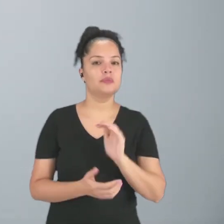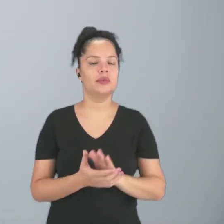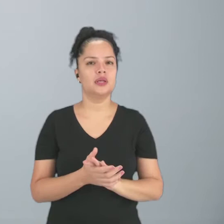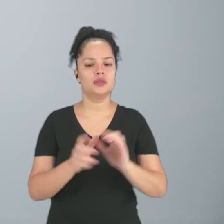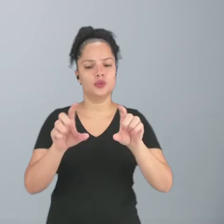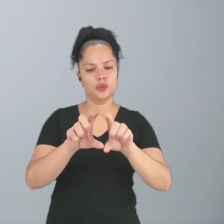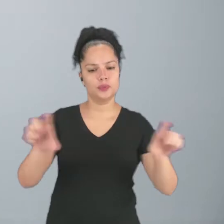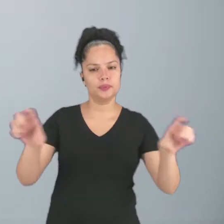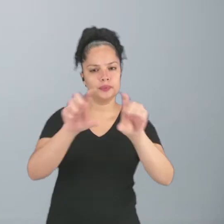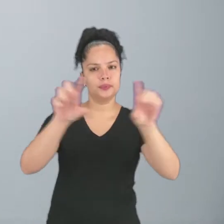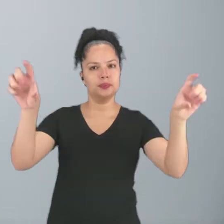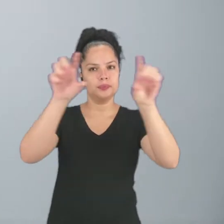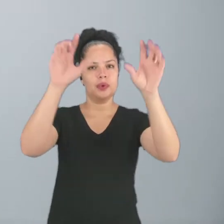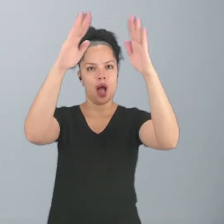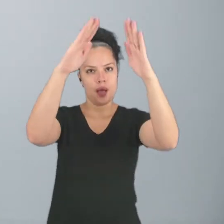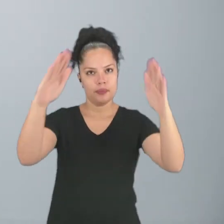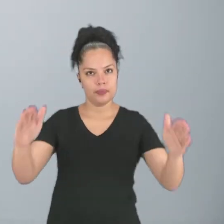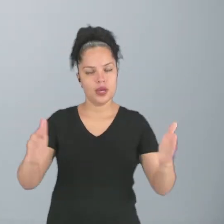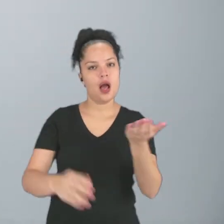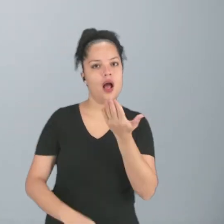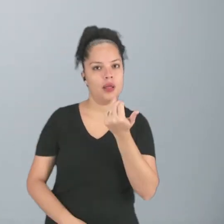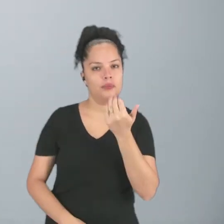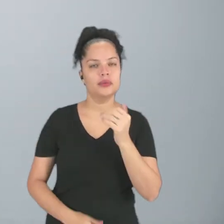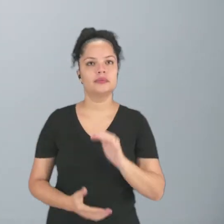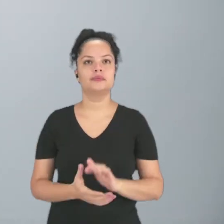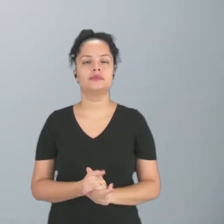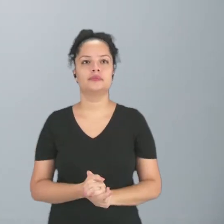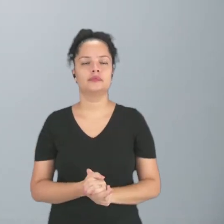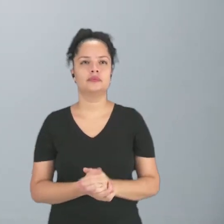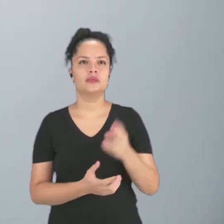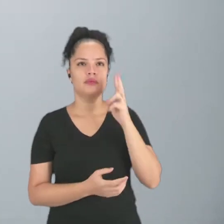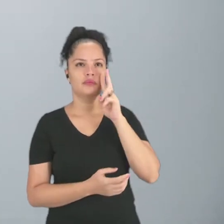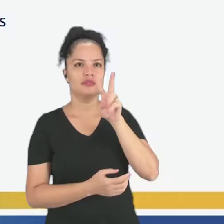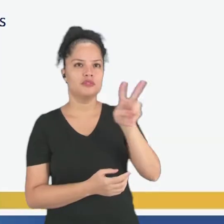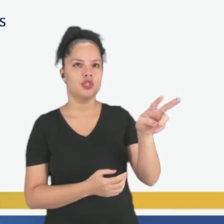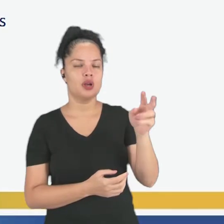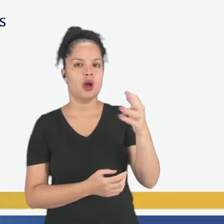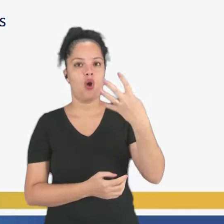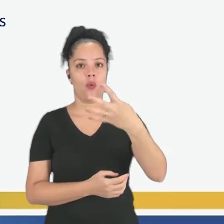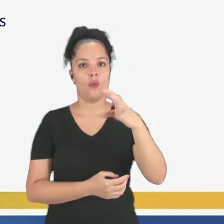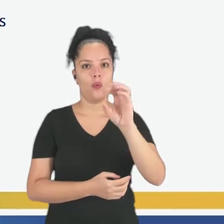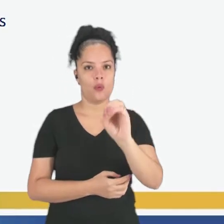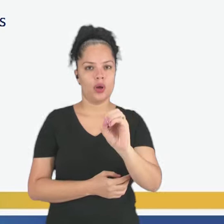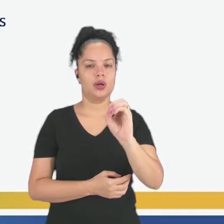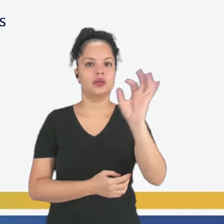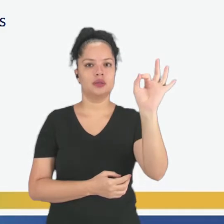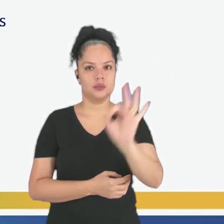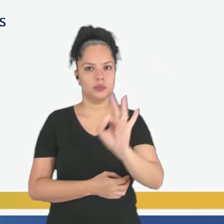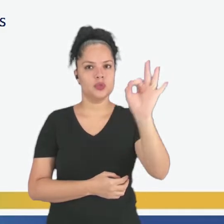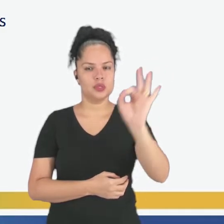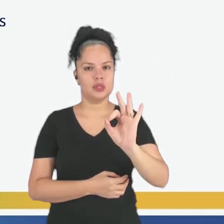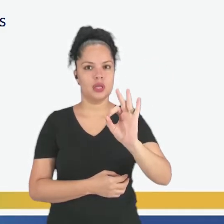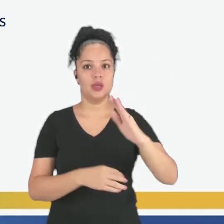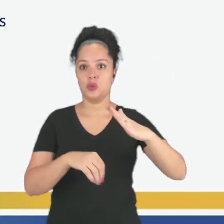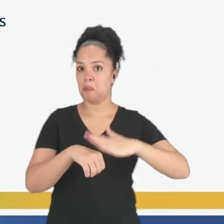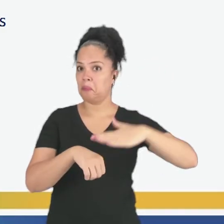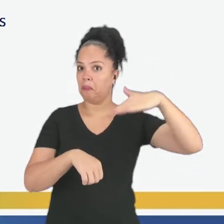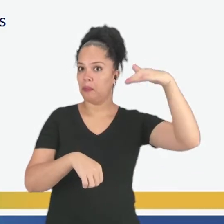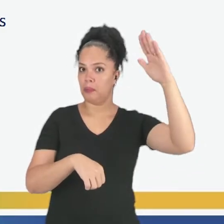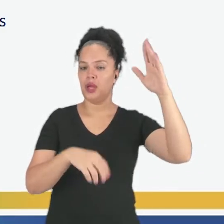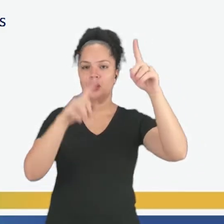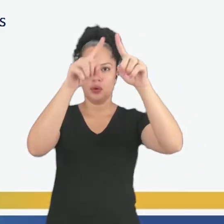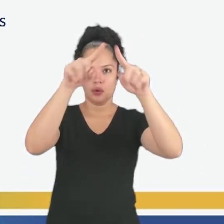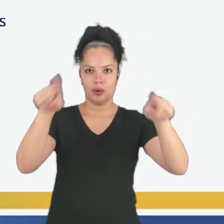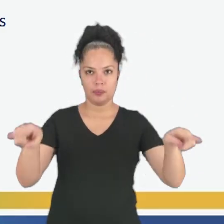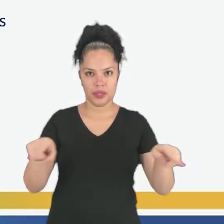parte dessa pirâmide alimentar. Então, vocês observem comigo aí que 40%, que é aquela parte maior da nossa pirâmide,